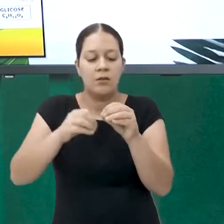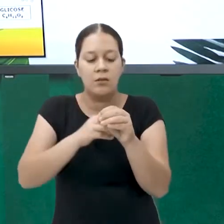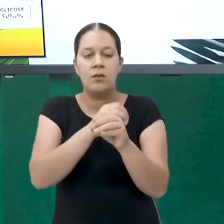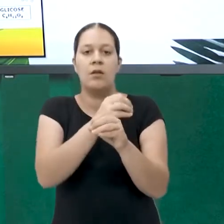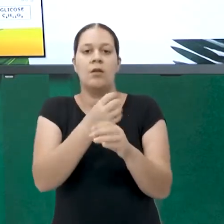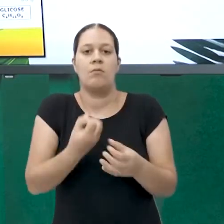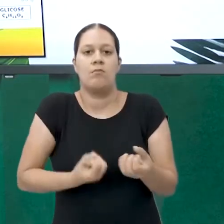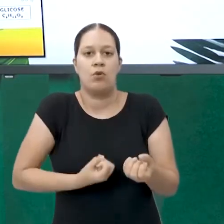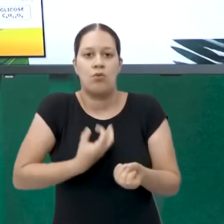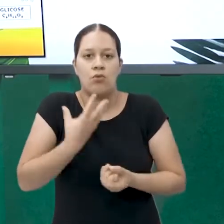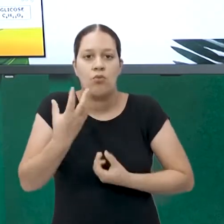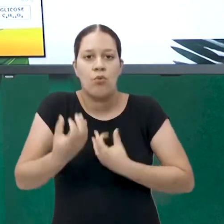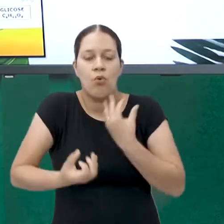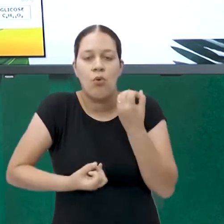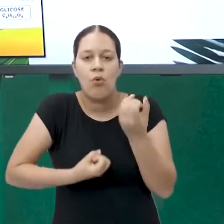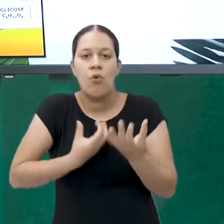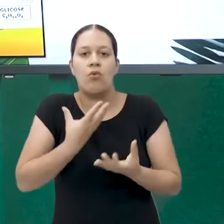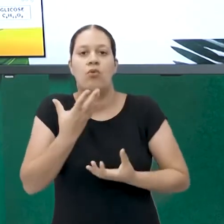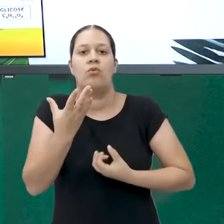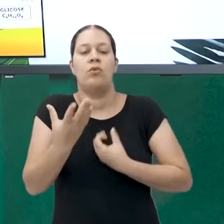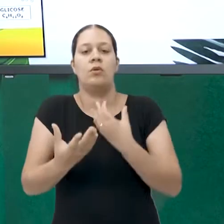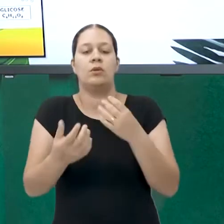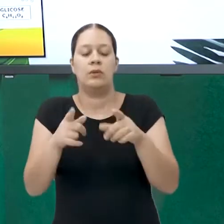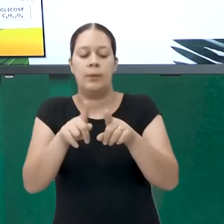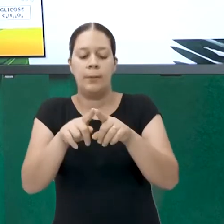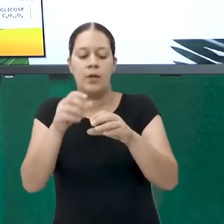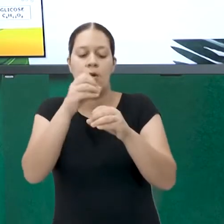você já viu, volta lá e dá uma olhada de novo.